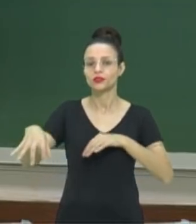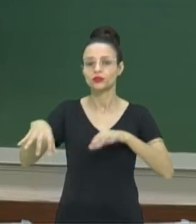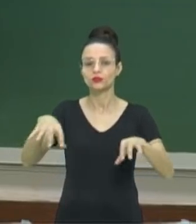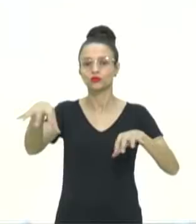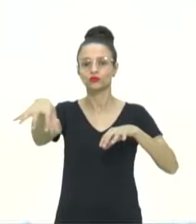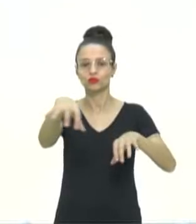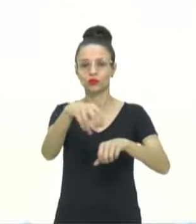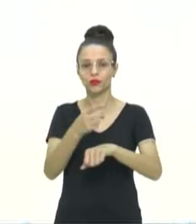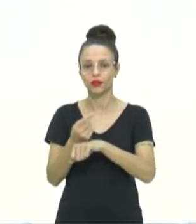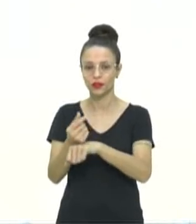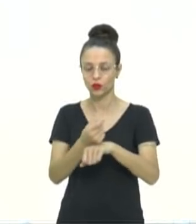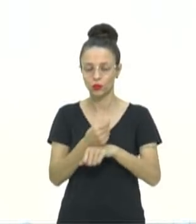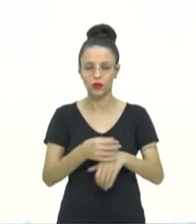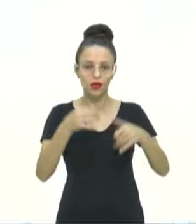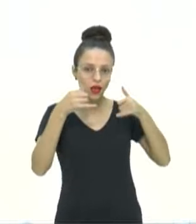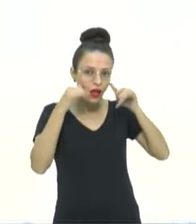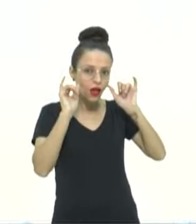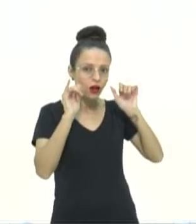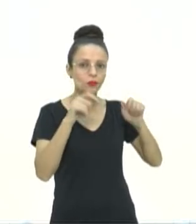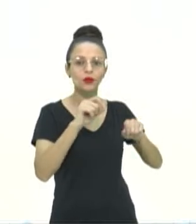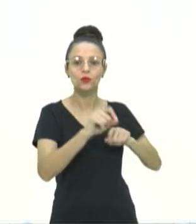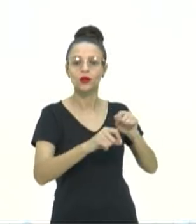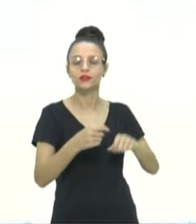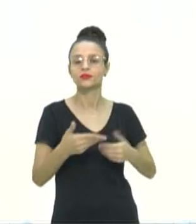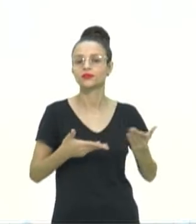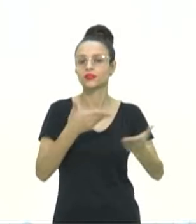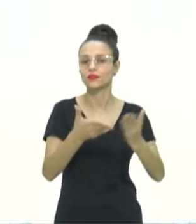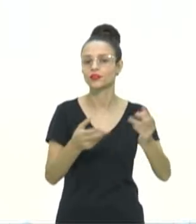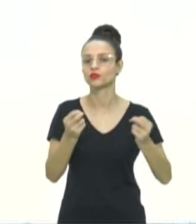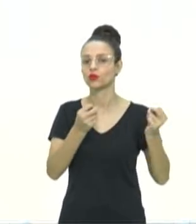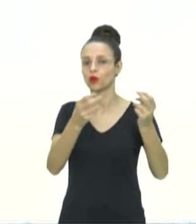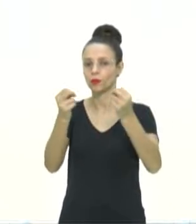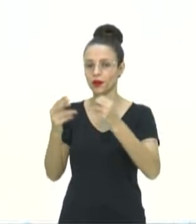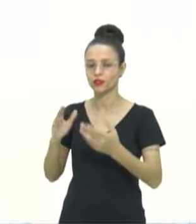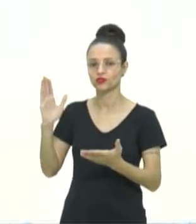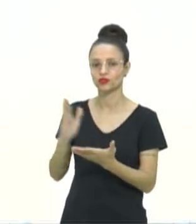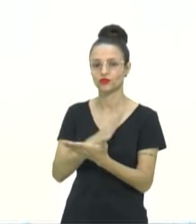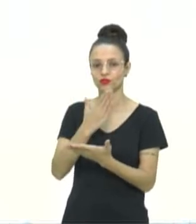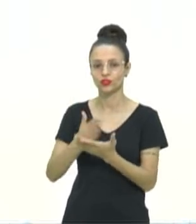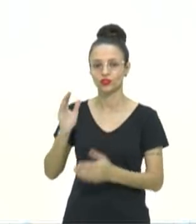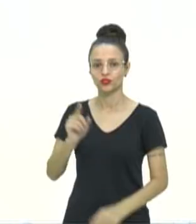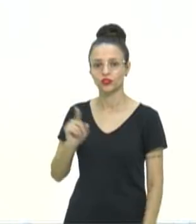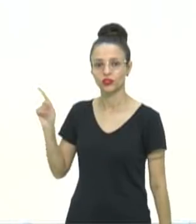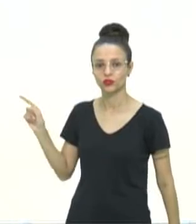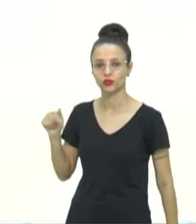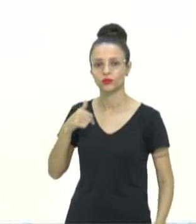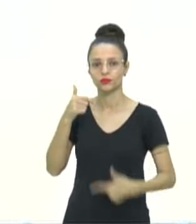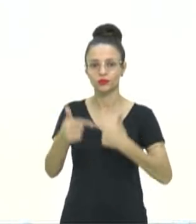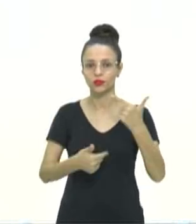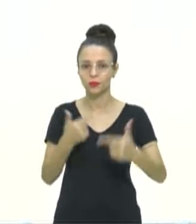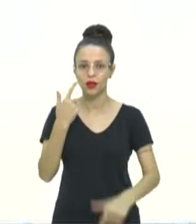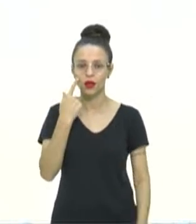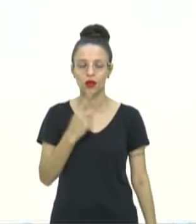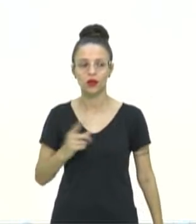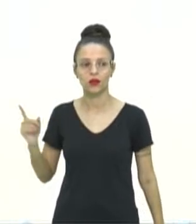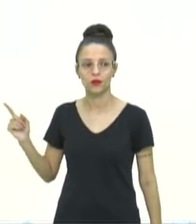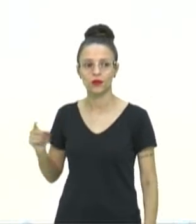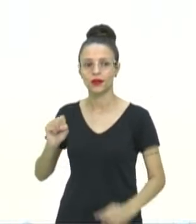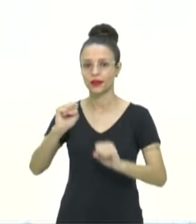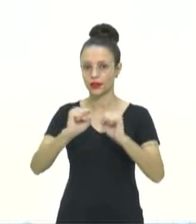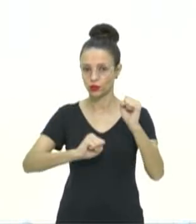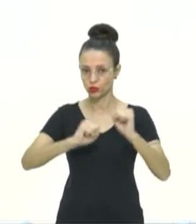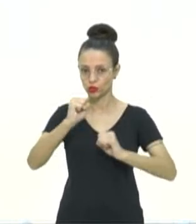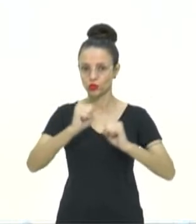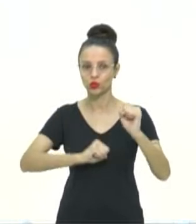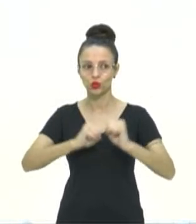ter agropecuária, indústria, serviços e comércio, dividido ali por atividades. Então, a